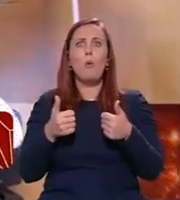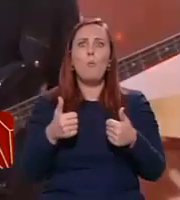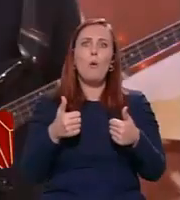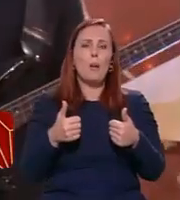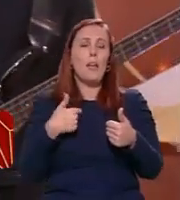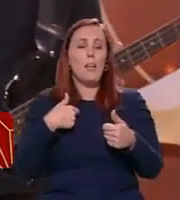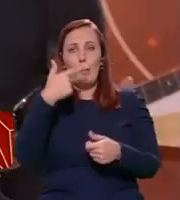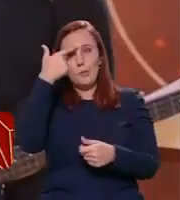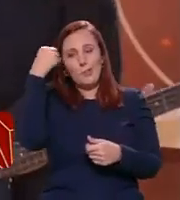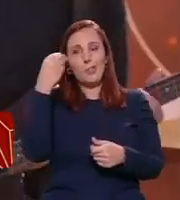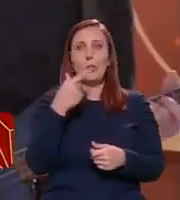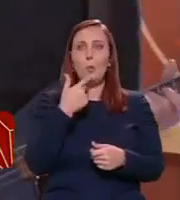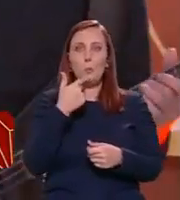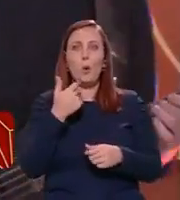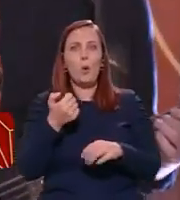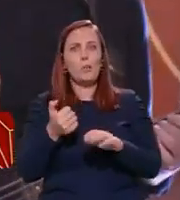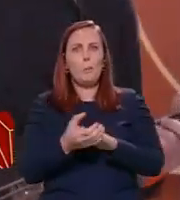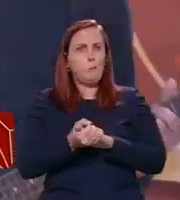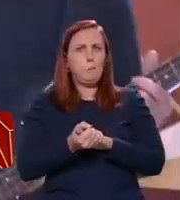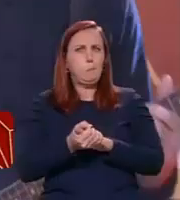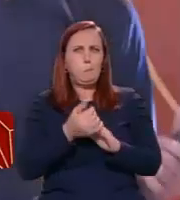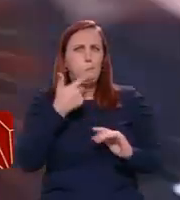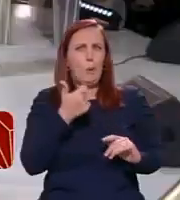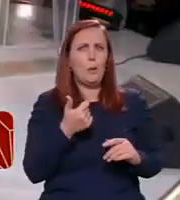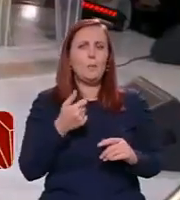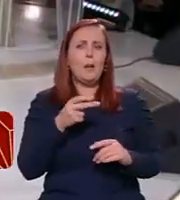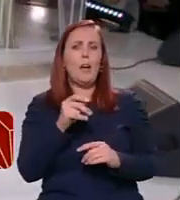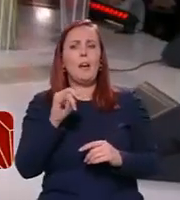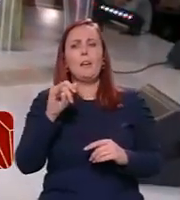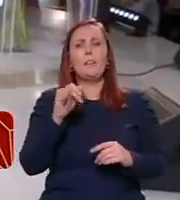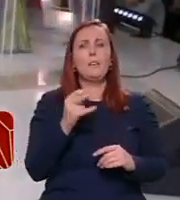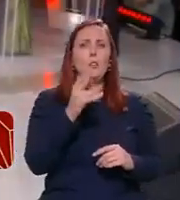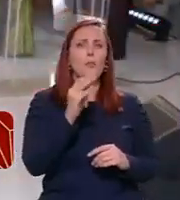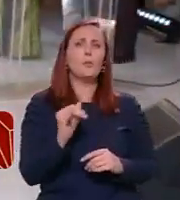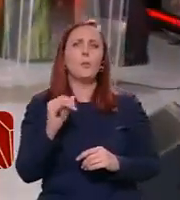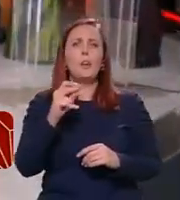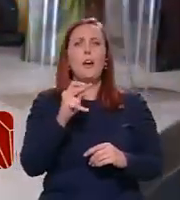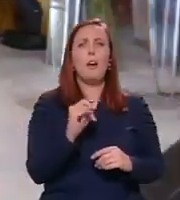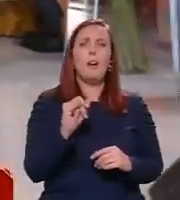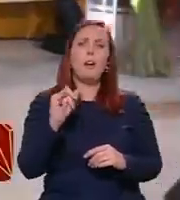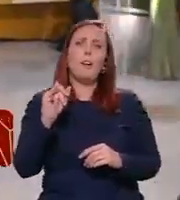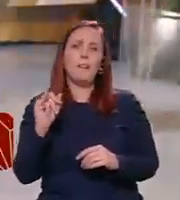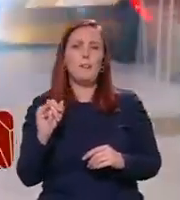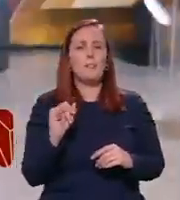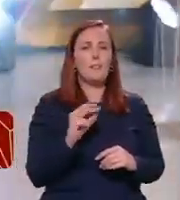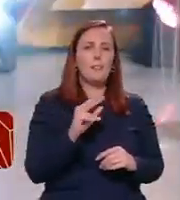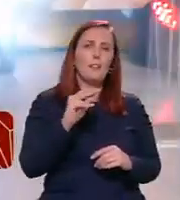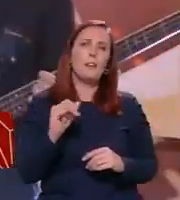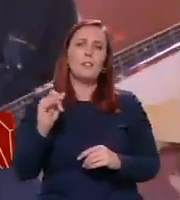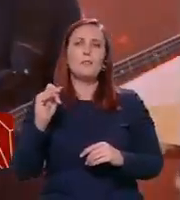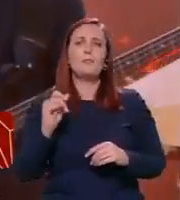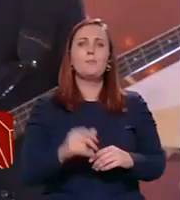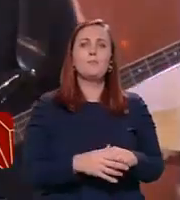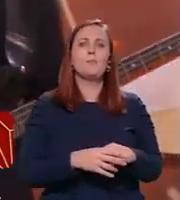posso esquecer do sapato apertado. Ai, ai, ui, ui, ui, ui. Ai,